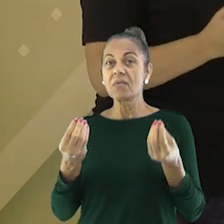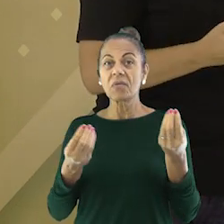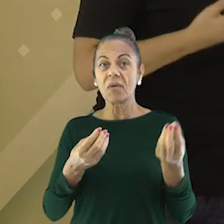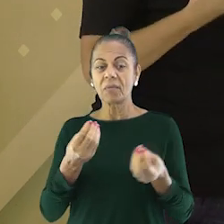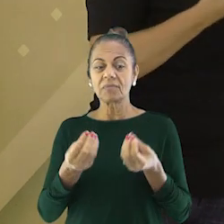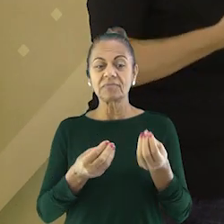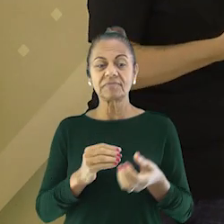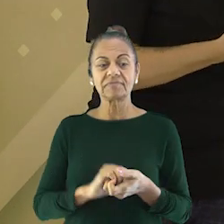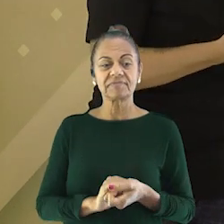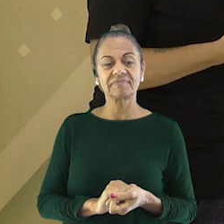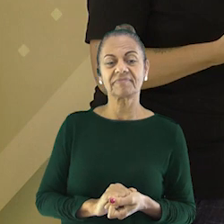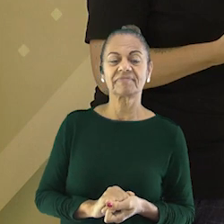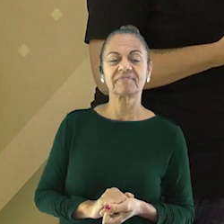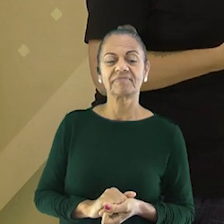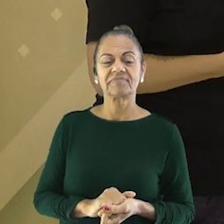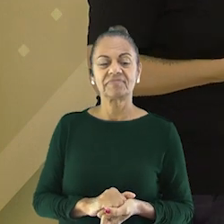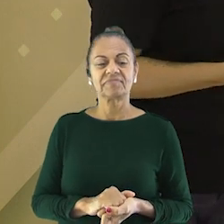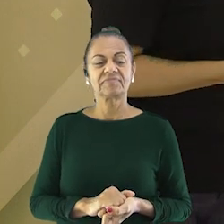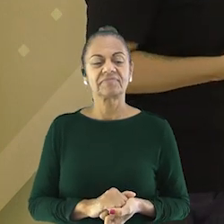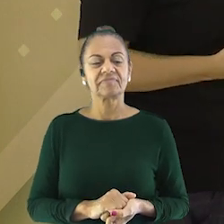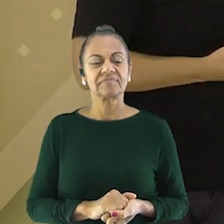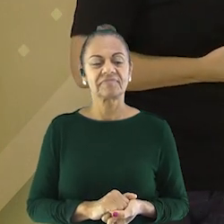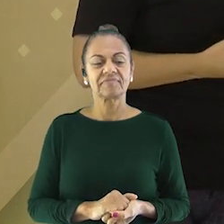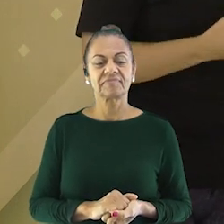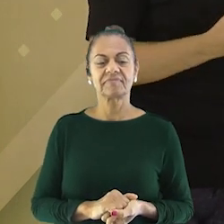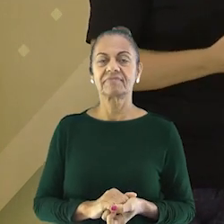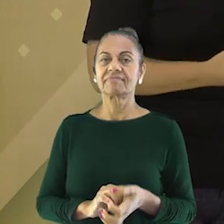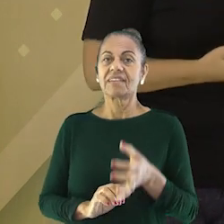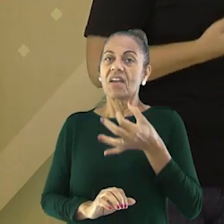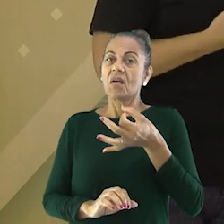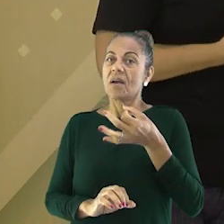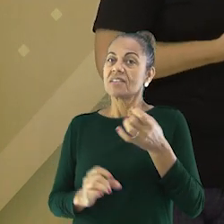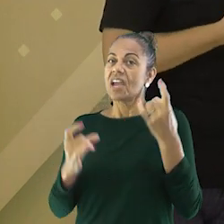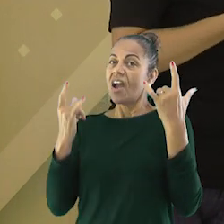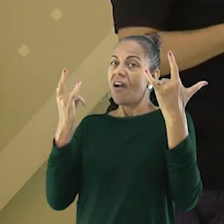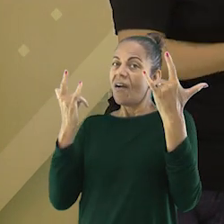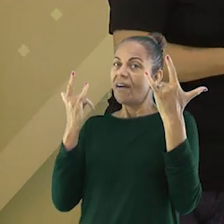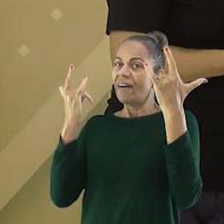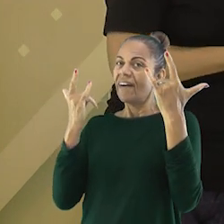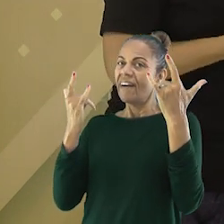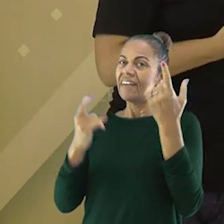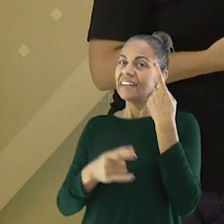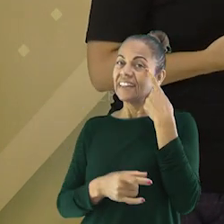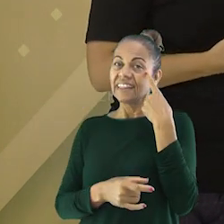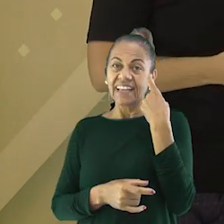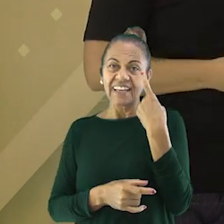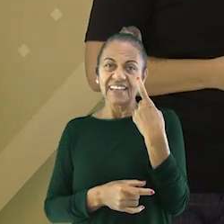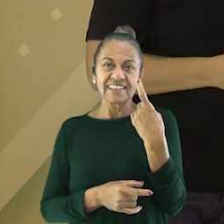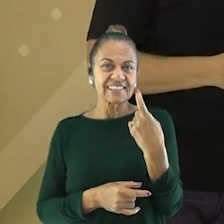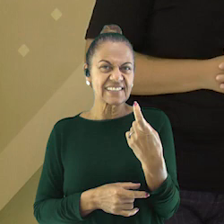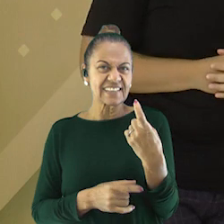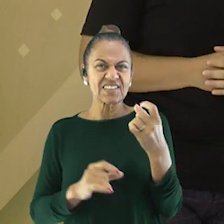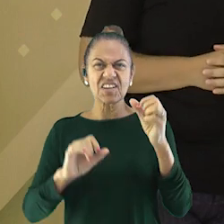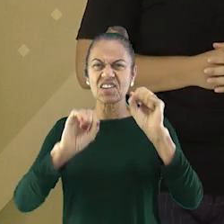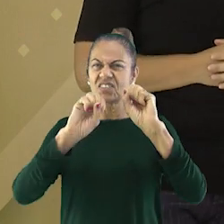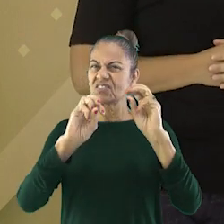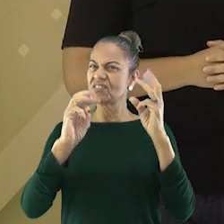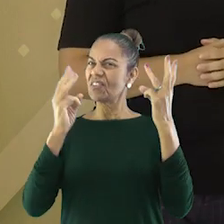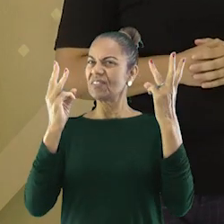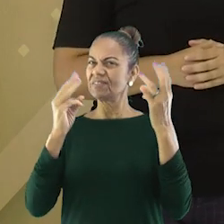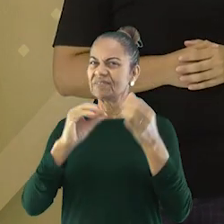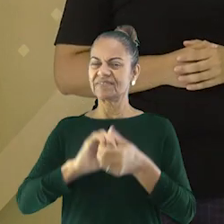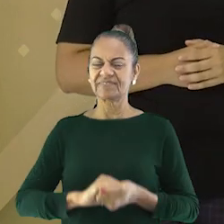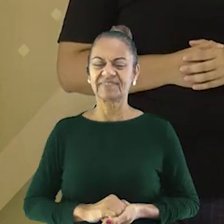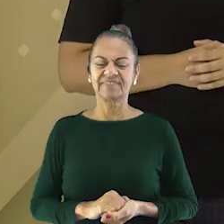is more interesting than soul. Eu acho que rock é mais interessante do que soul.